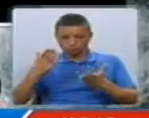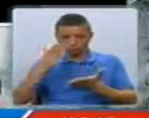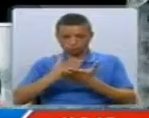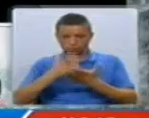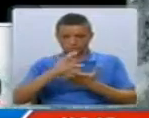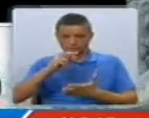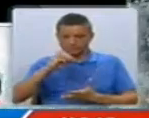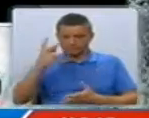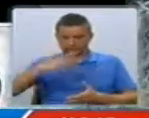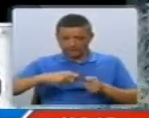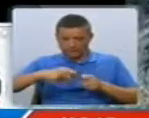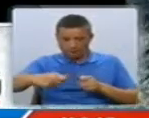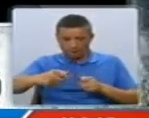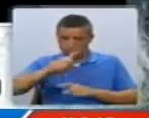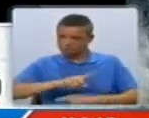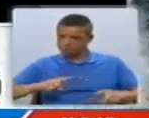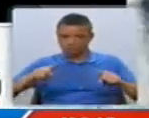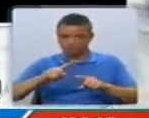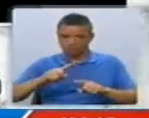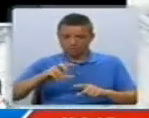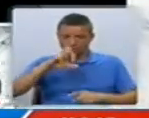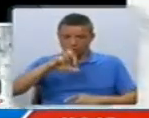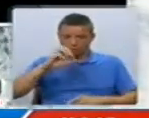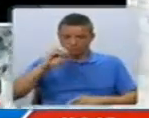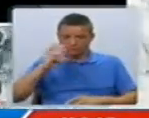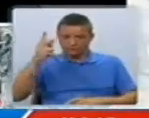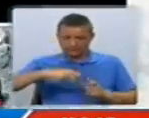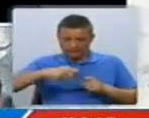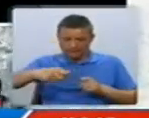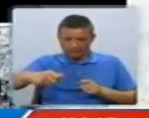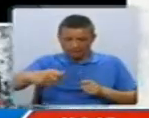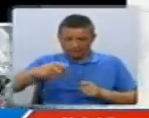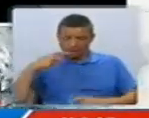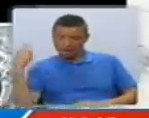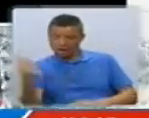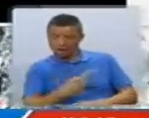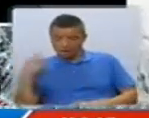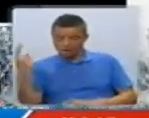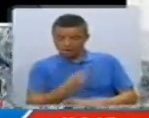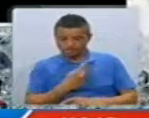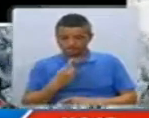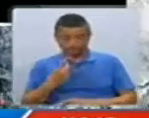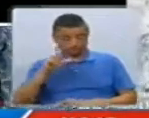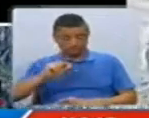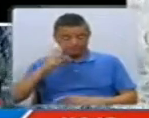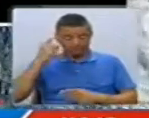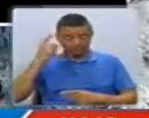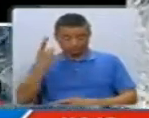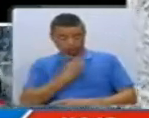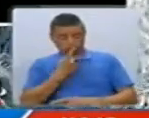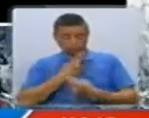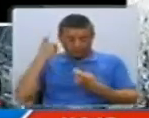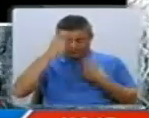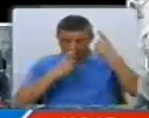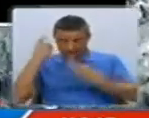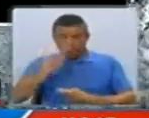30 km de extensão, não, terá cerca de 80 km de extensão. Ora, isto obriga-nos também a repensar